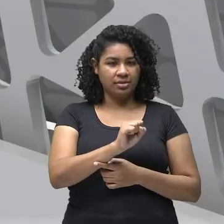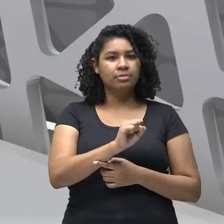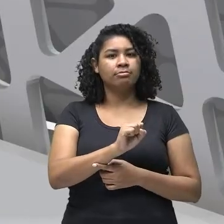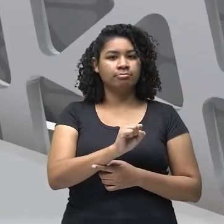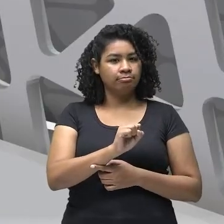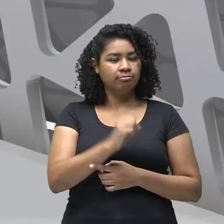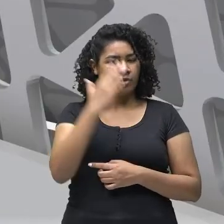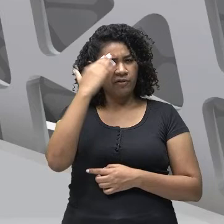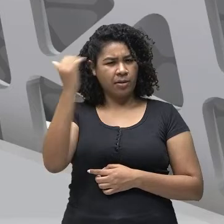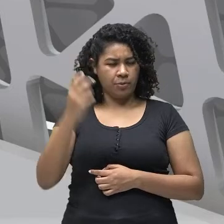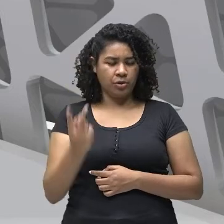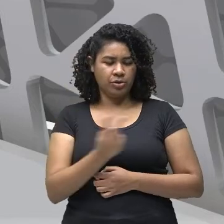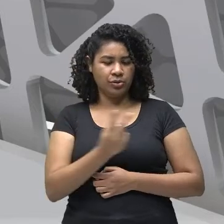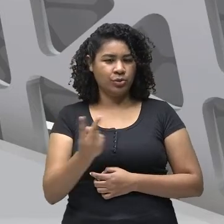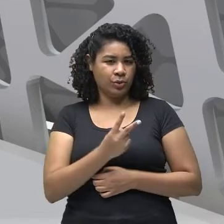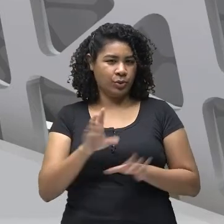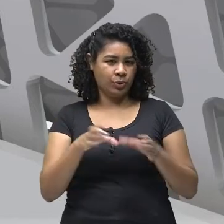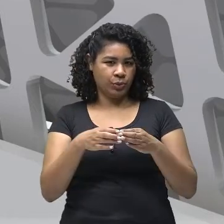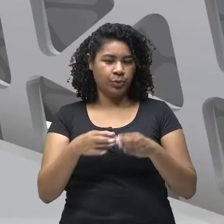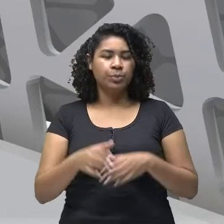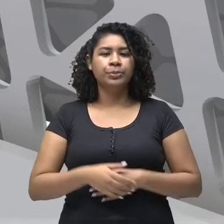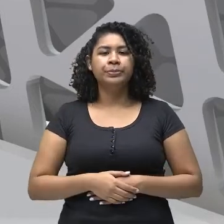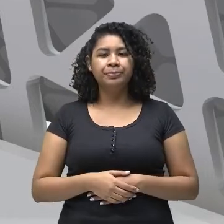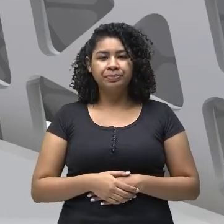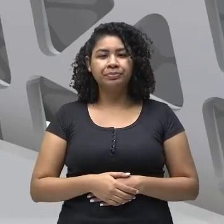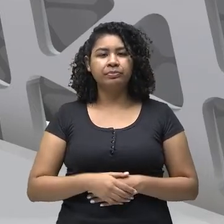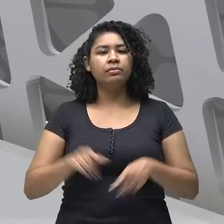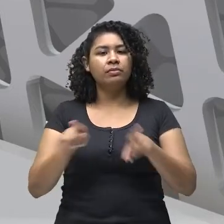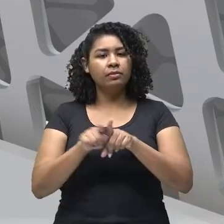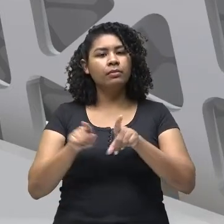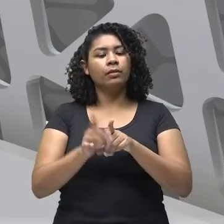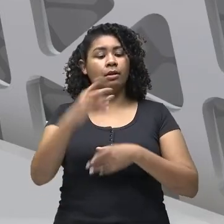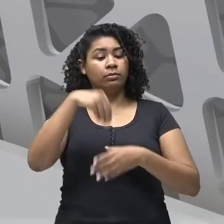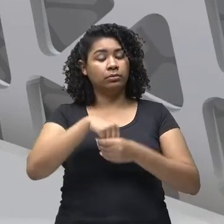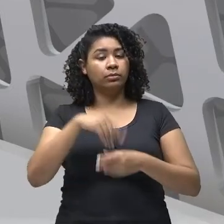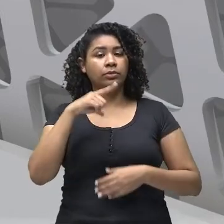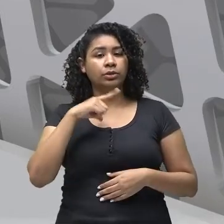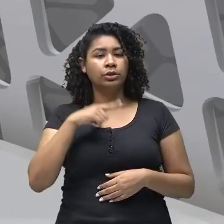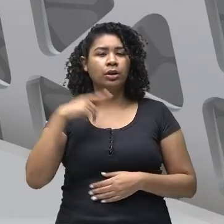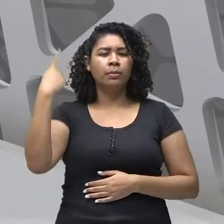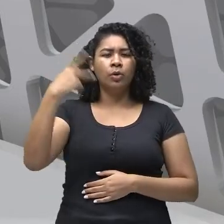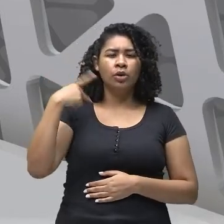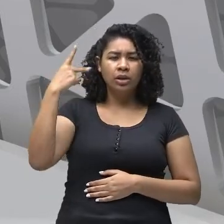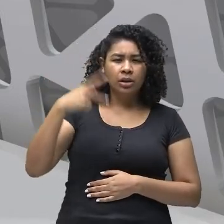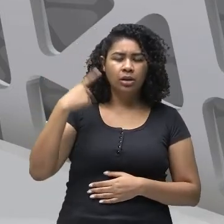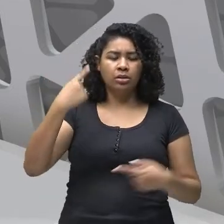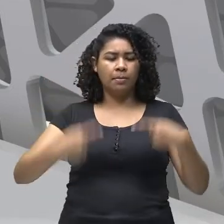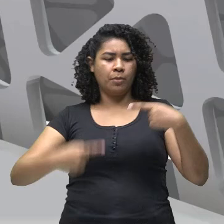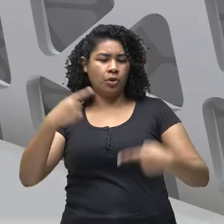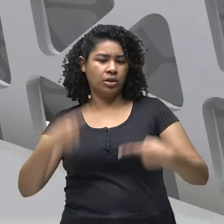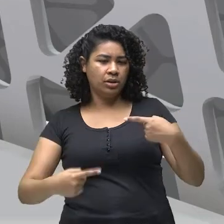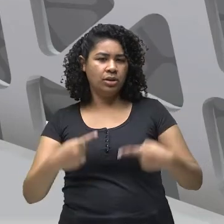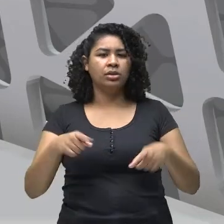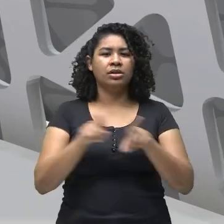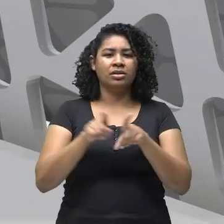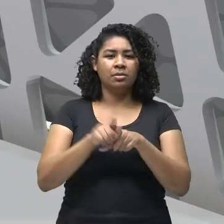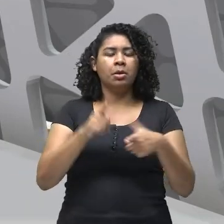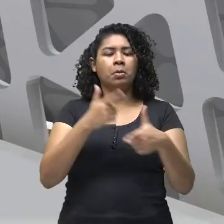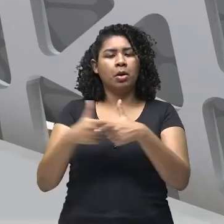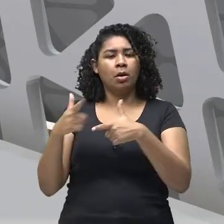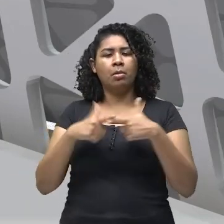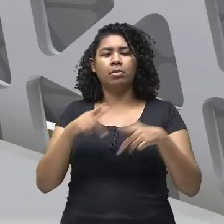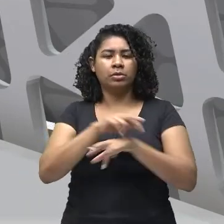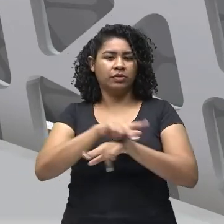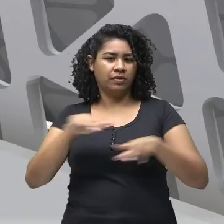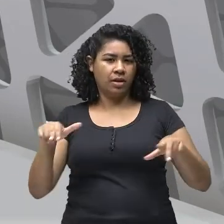das questões internas relativas à questão política ou as externas, como invasões de fronteiras, etc.,